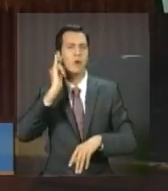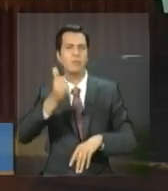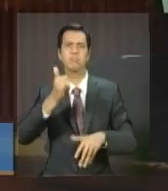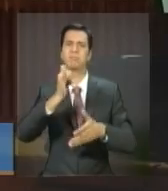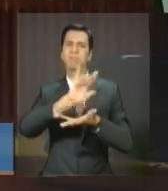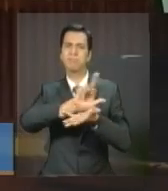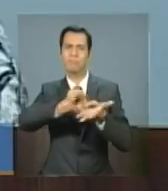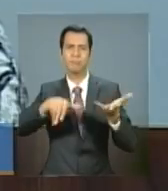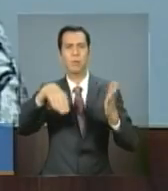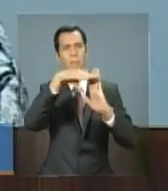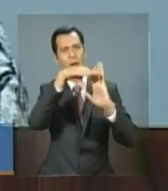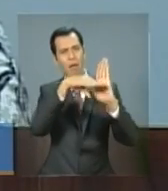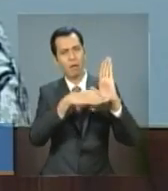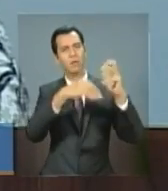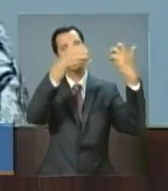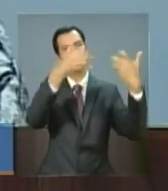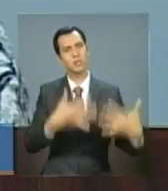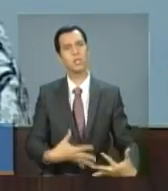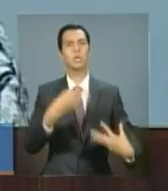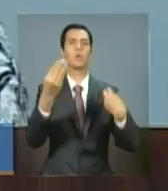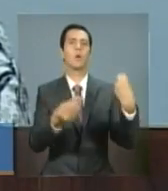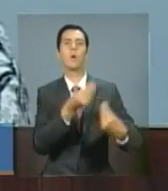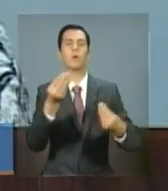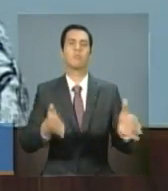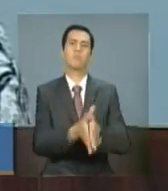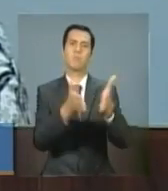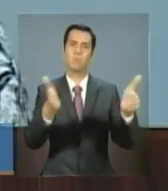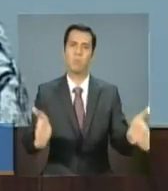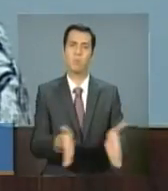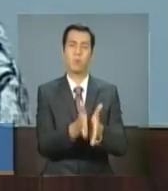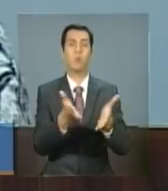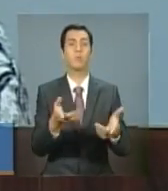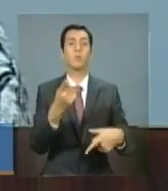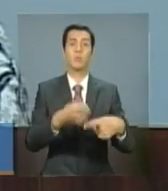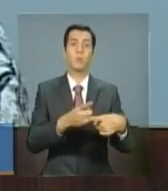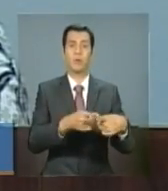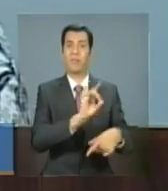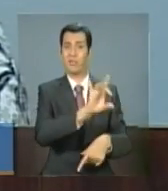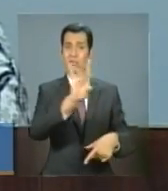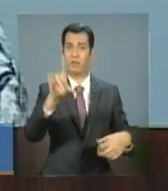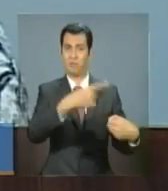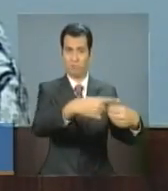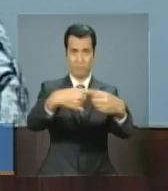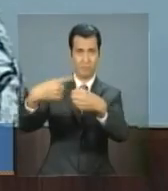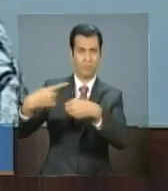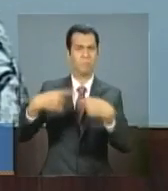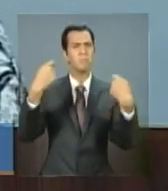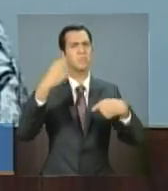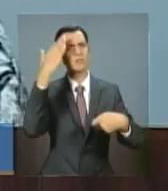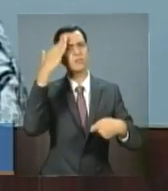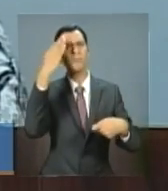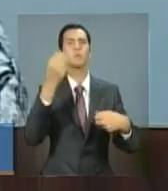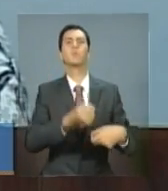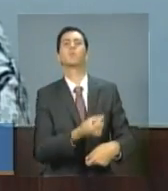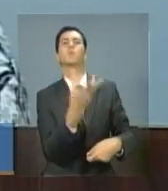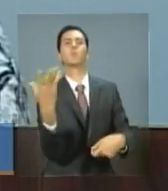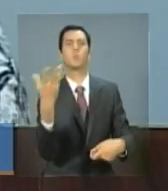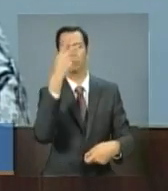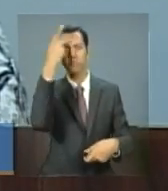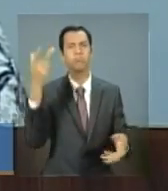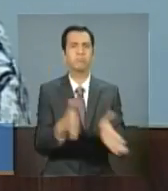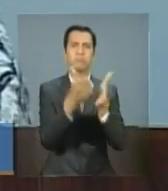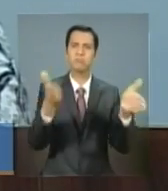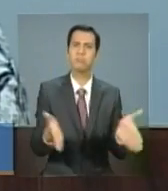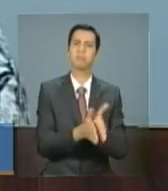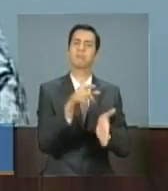pobreza, para que os municípios saibam quantos são os brasileiros residentes em cada um desses territórios